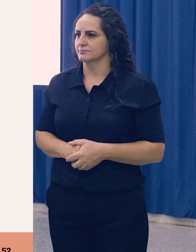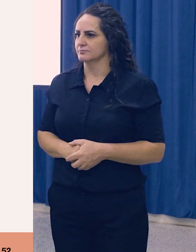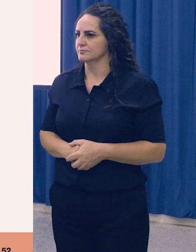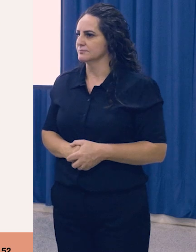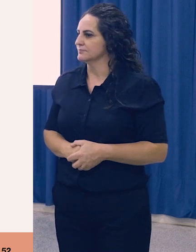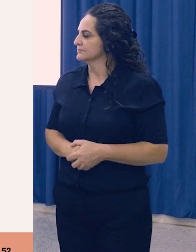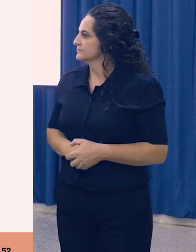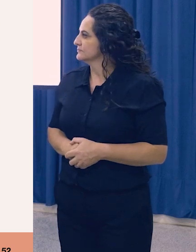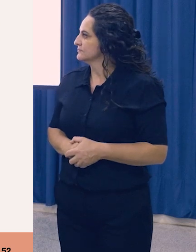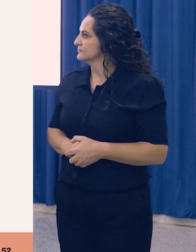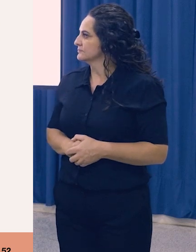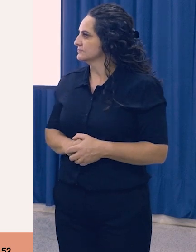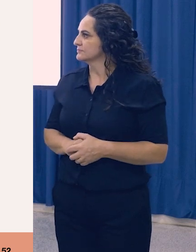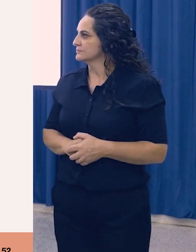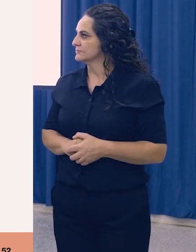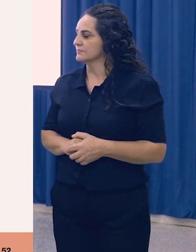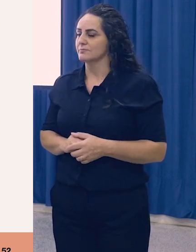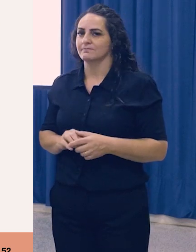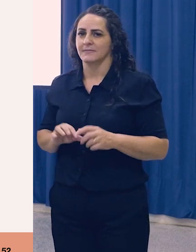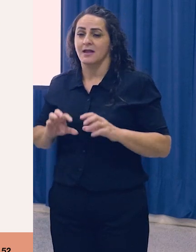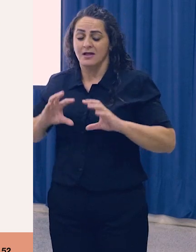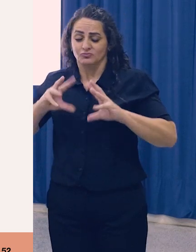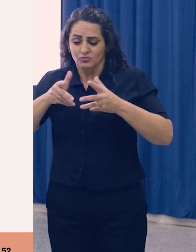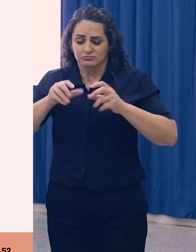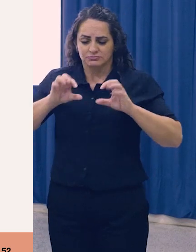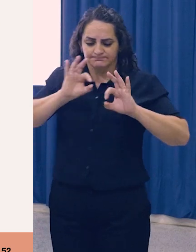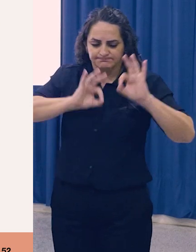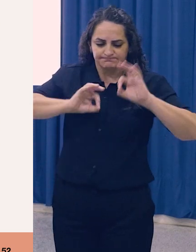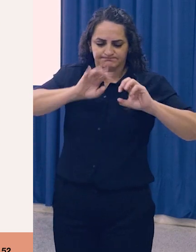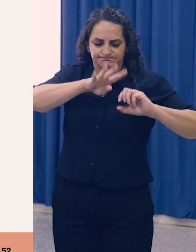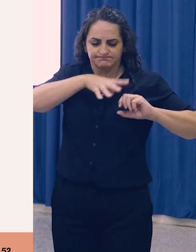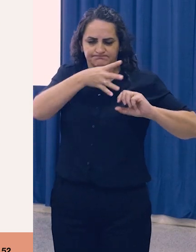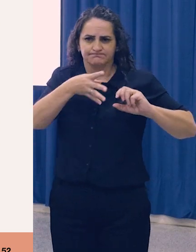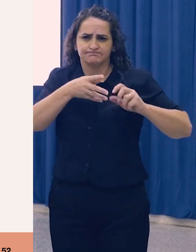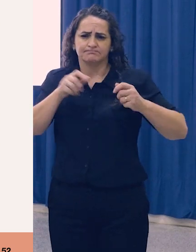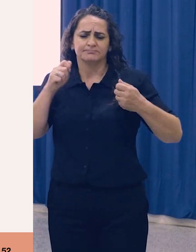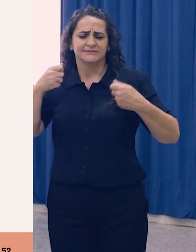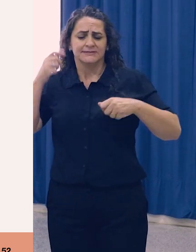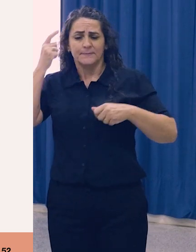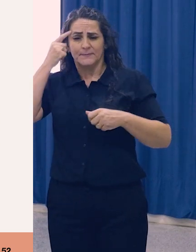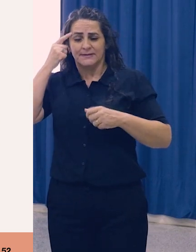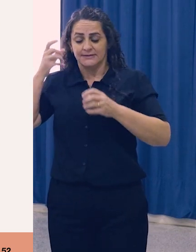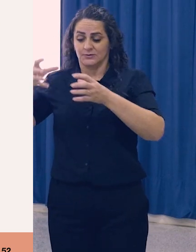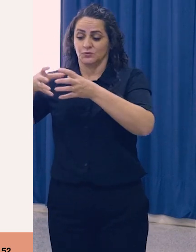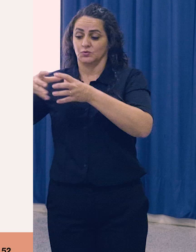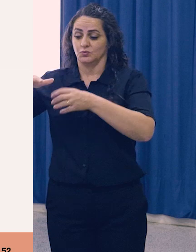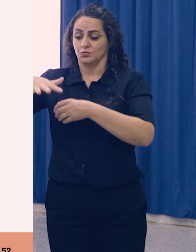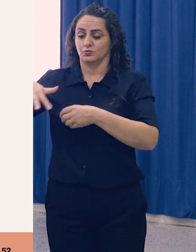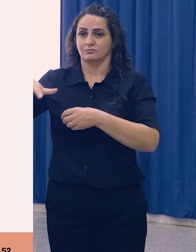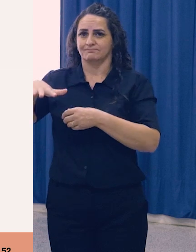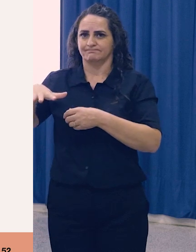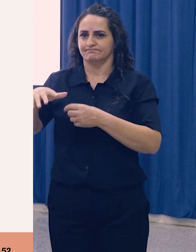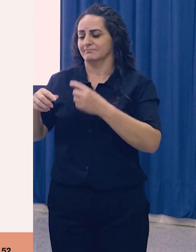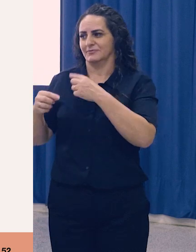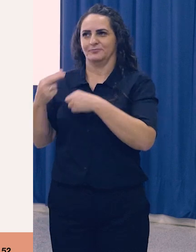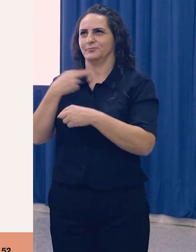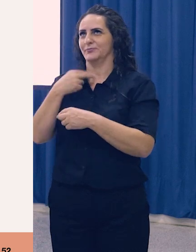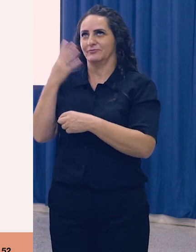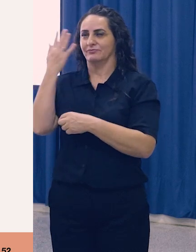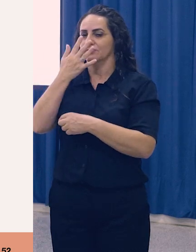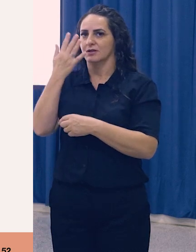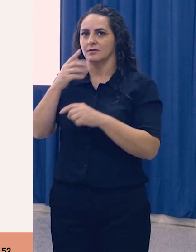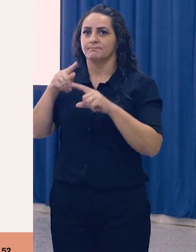Para fazer esse cronograma todo, para fazer toda essa divulgação, a gente precisa pensar na equipe. Aqui não dá para ver, mas é